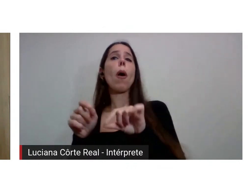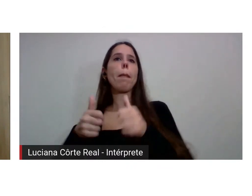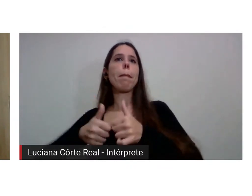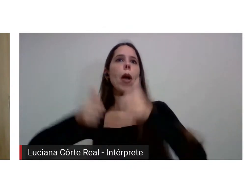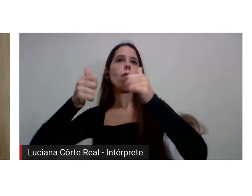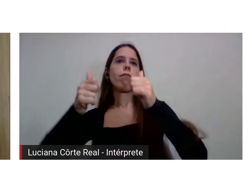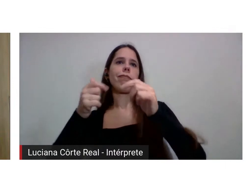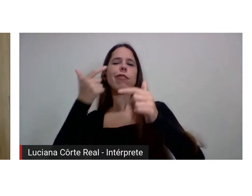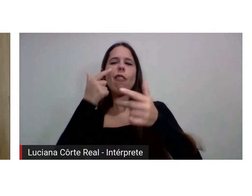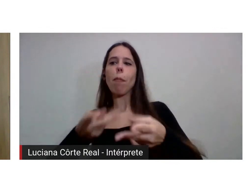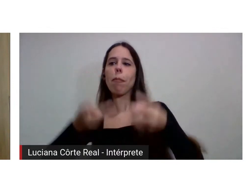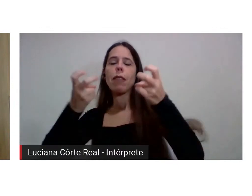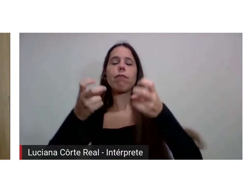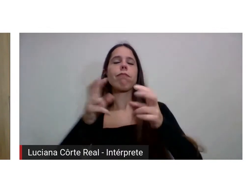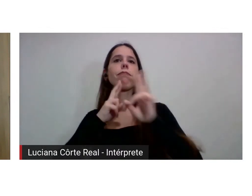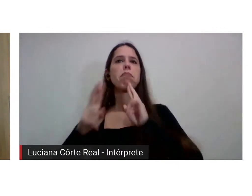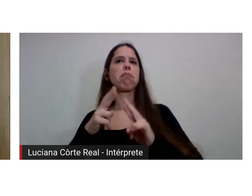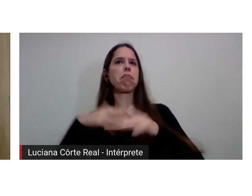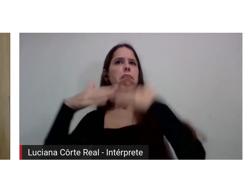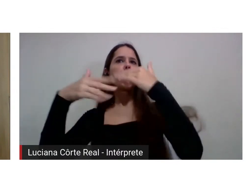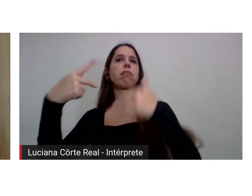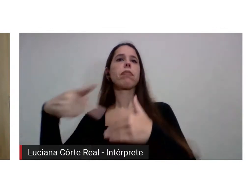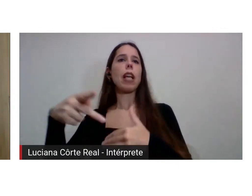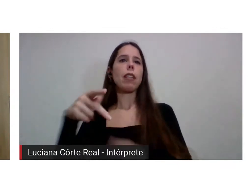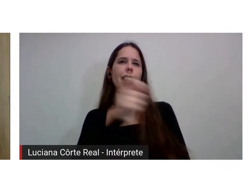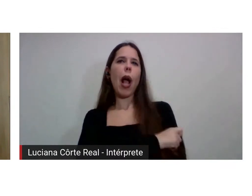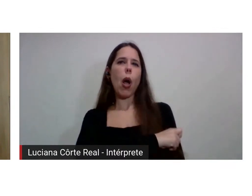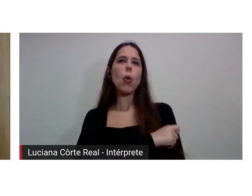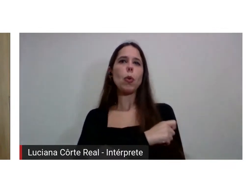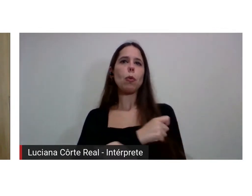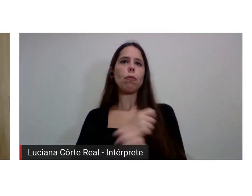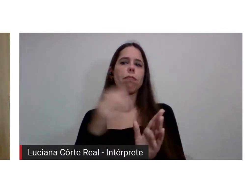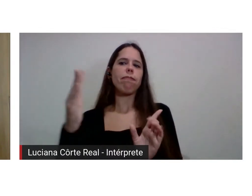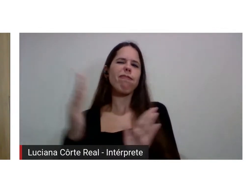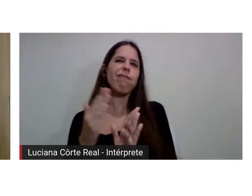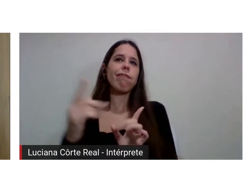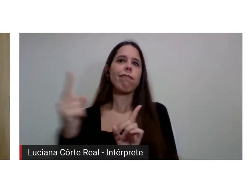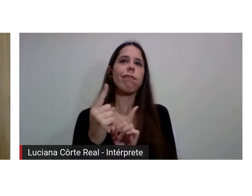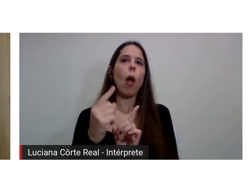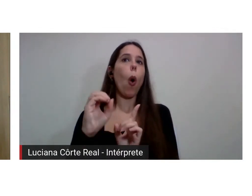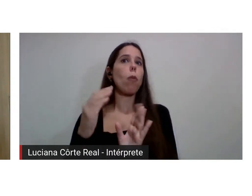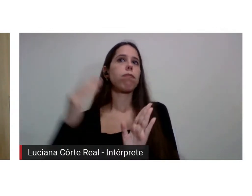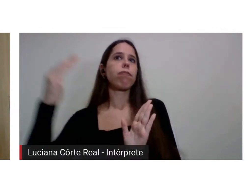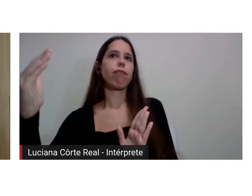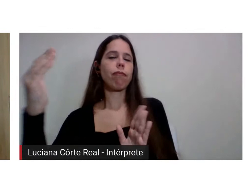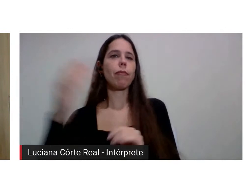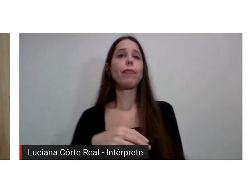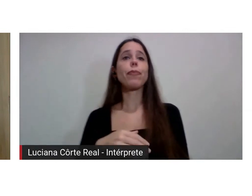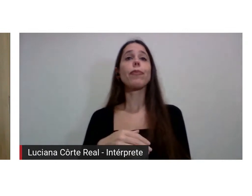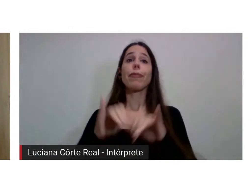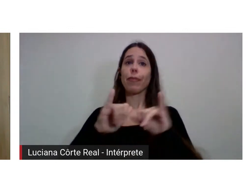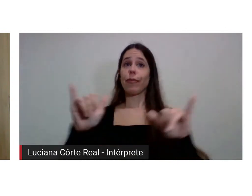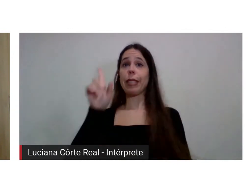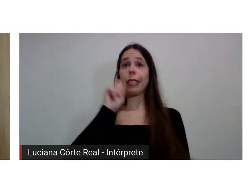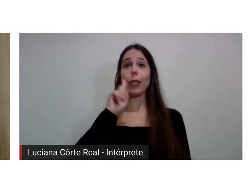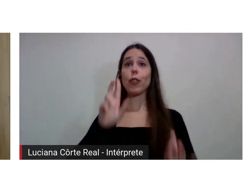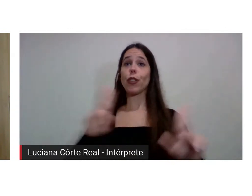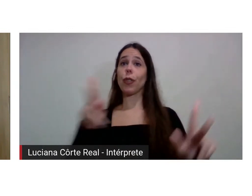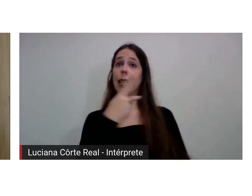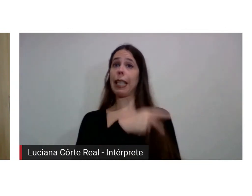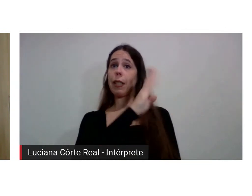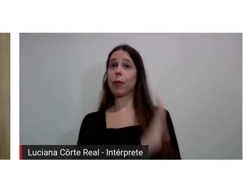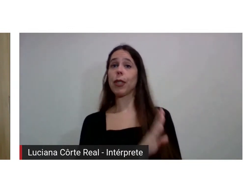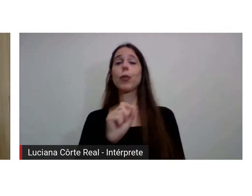a curto e longo prazo. Destaca que nos Estados Unidos, diferente do Brasil, a Constituição